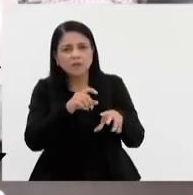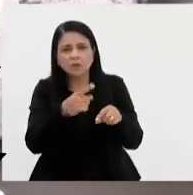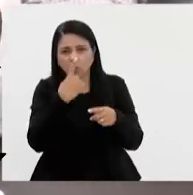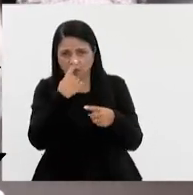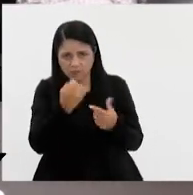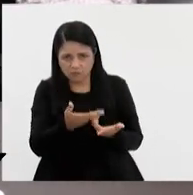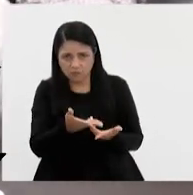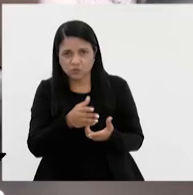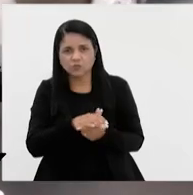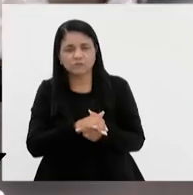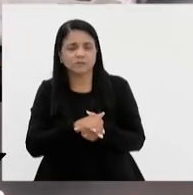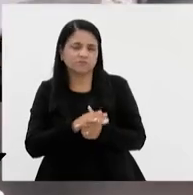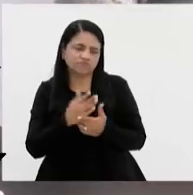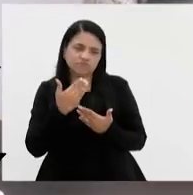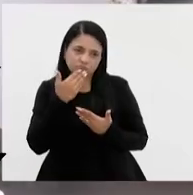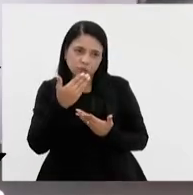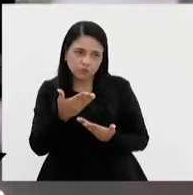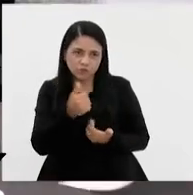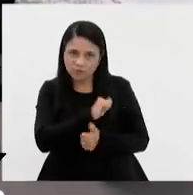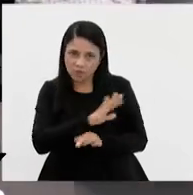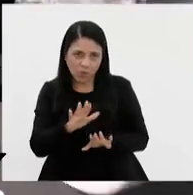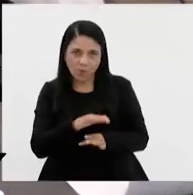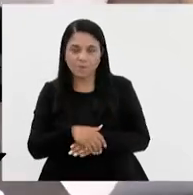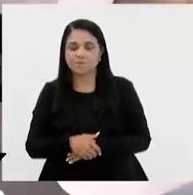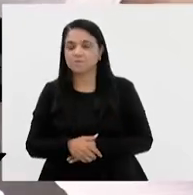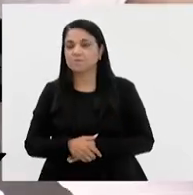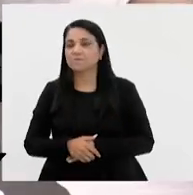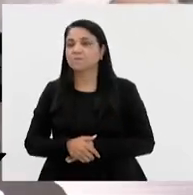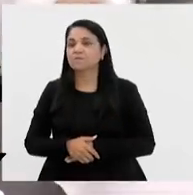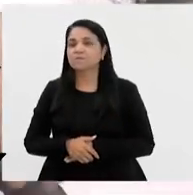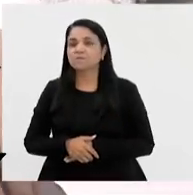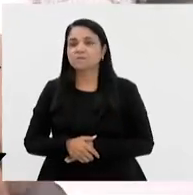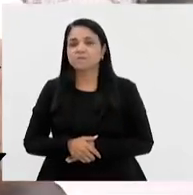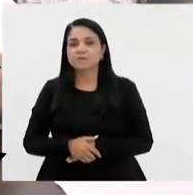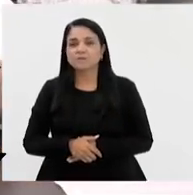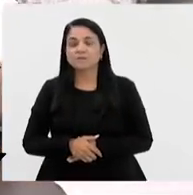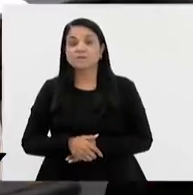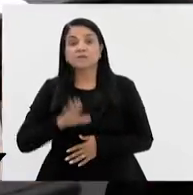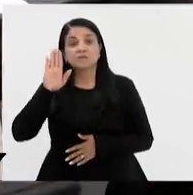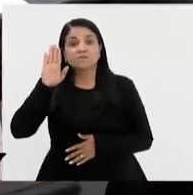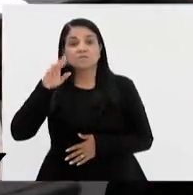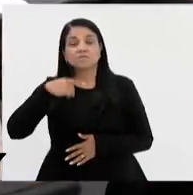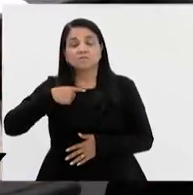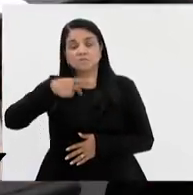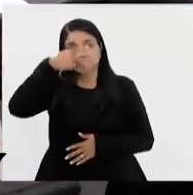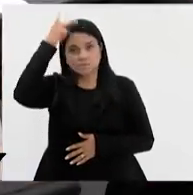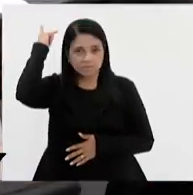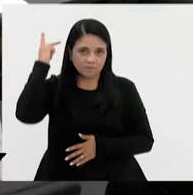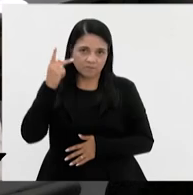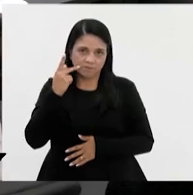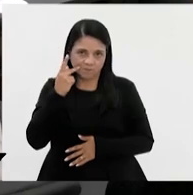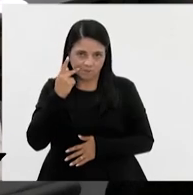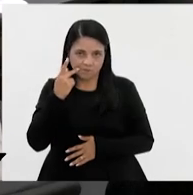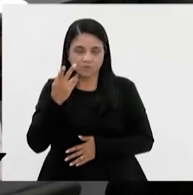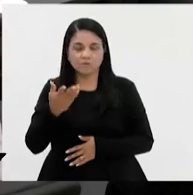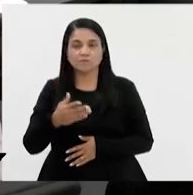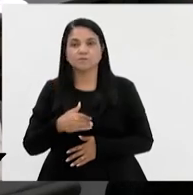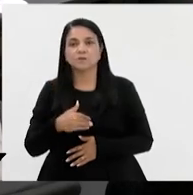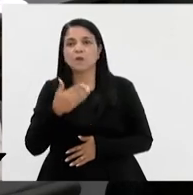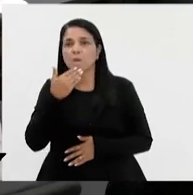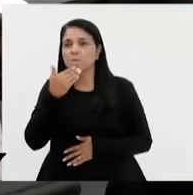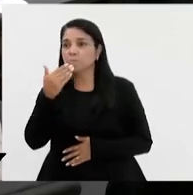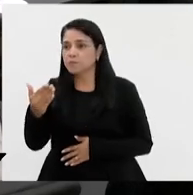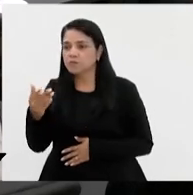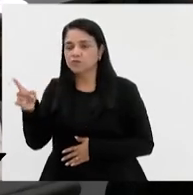deputado Fred. Consignado. Obrigado aqui, desculpe. Perfeito. Eu queria, presidente. Pois não, deputado Lisboa. Fazer um apelo à